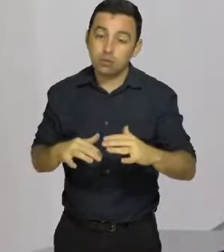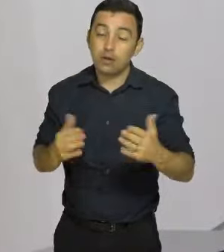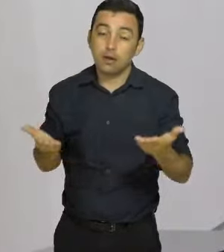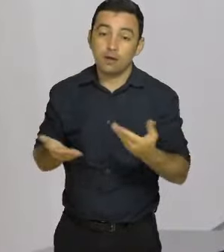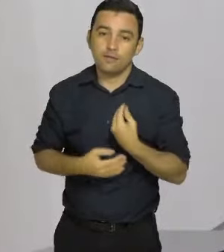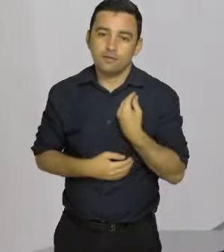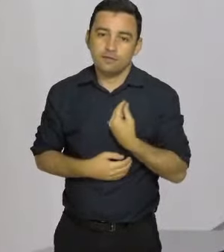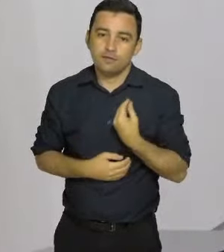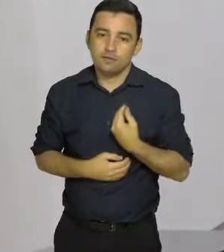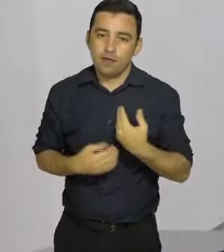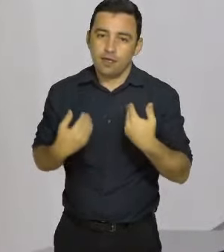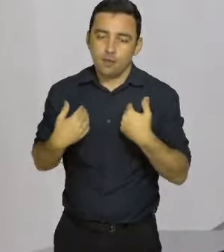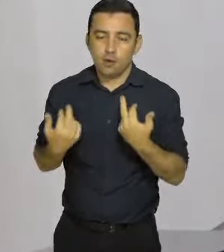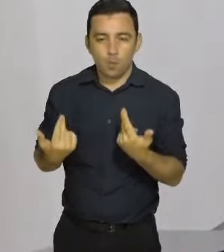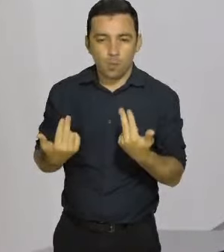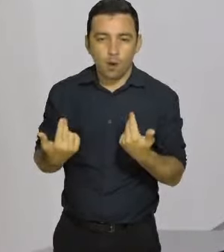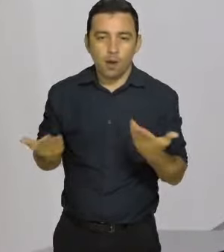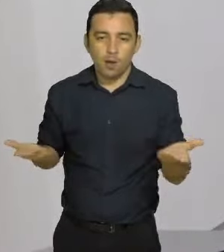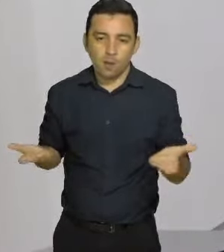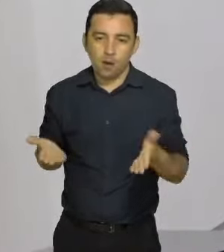como eu, esse momento.